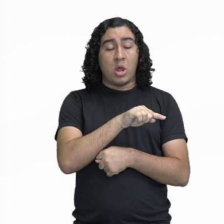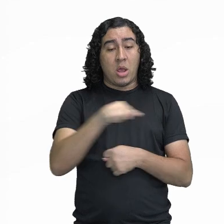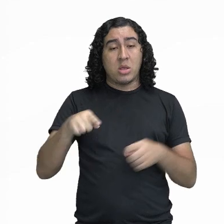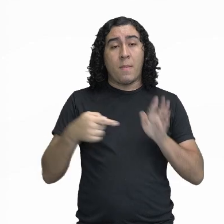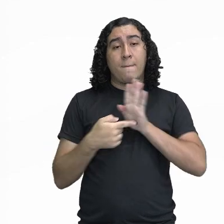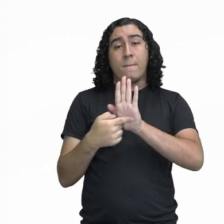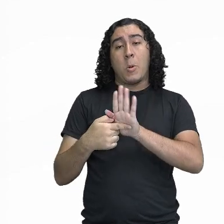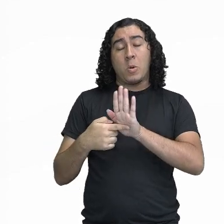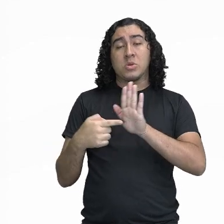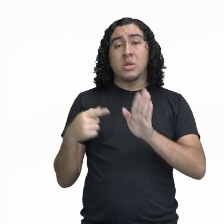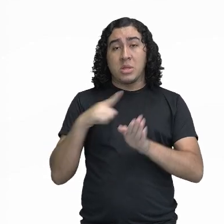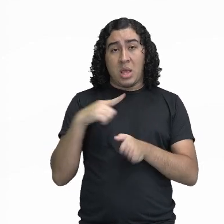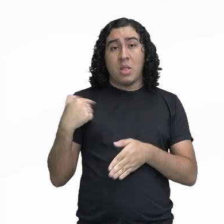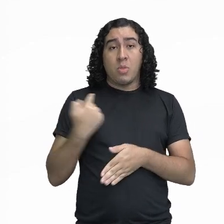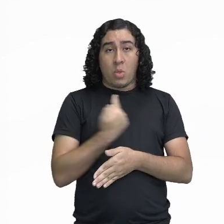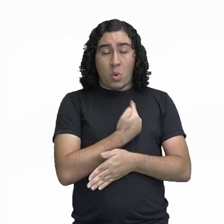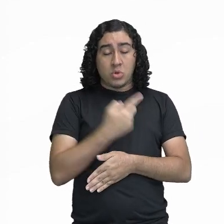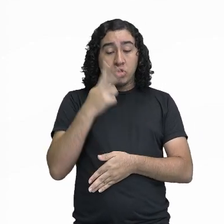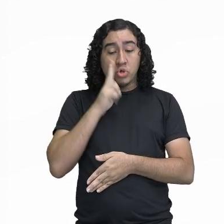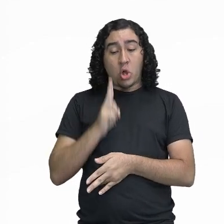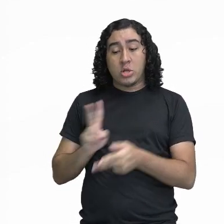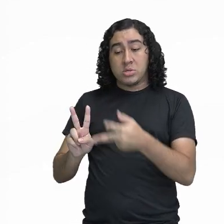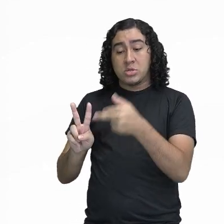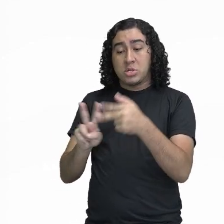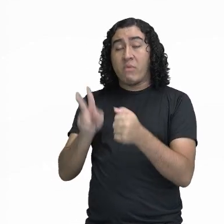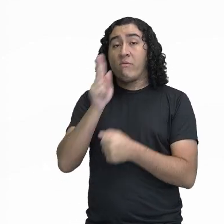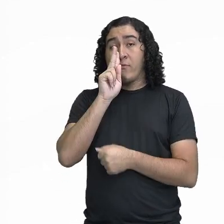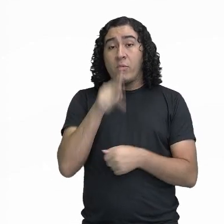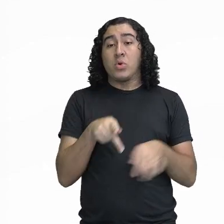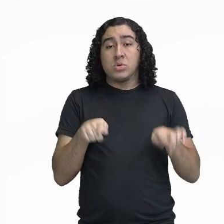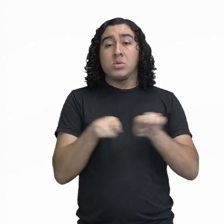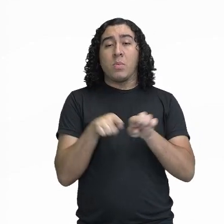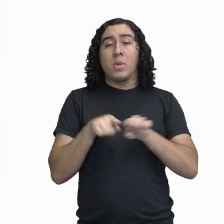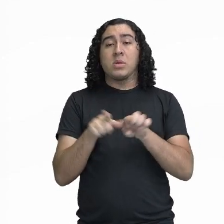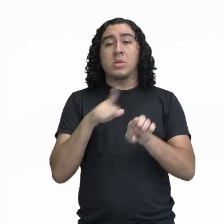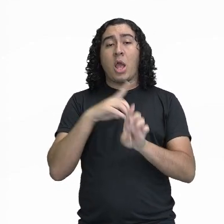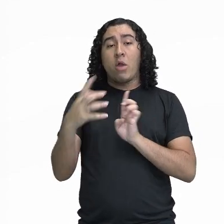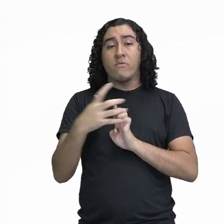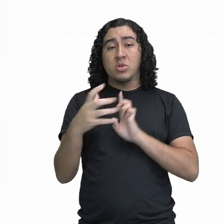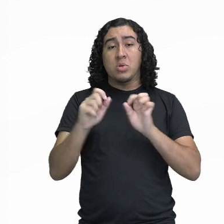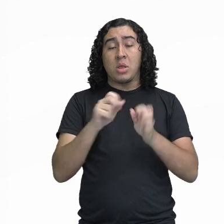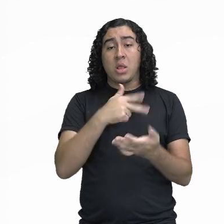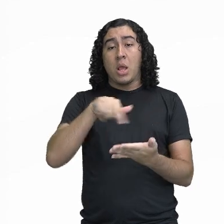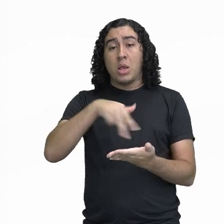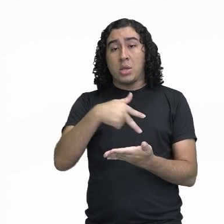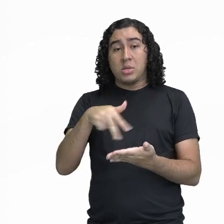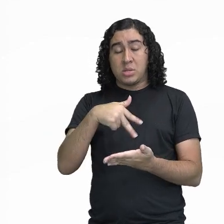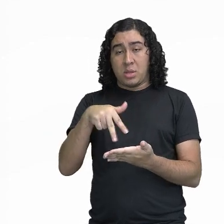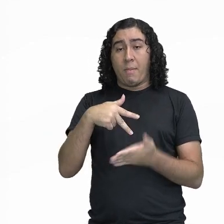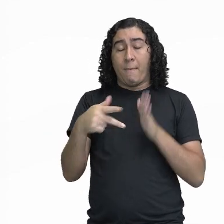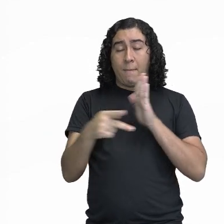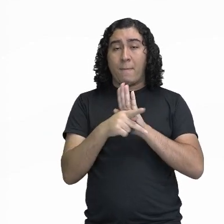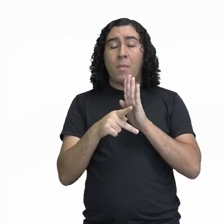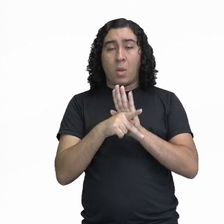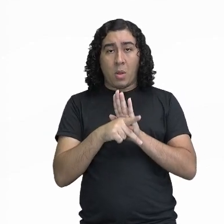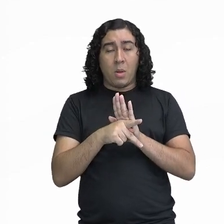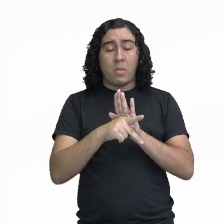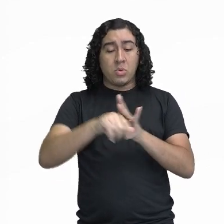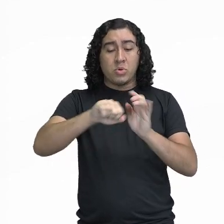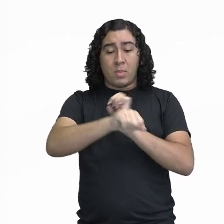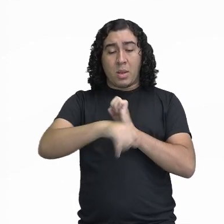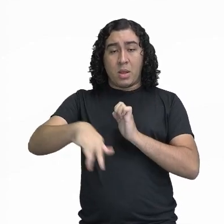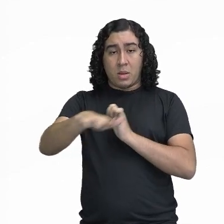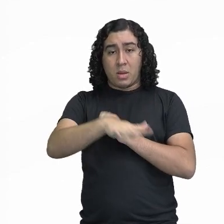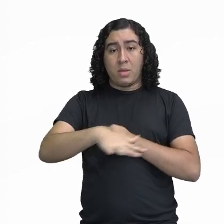nossas raízes indígenas, que também é muito forte, tem a influência da dança de salão, que vem desde o